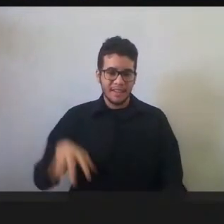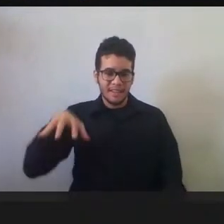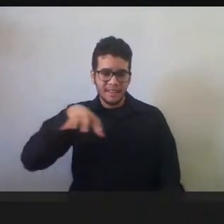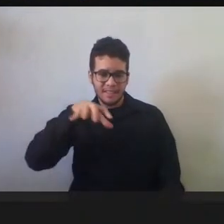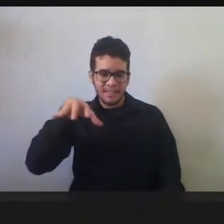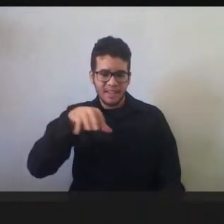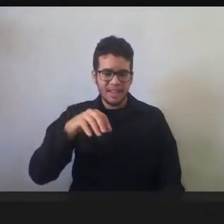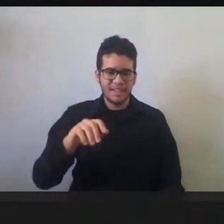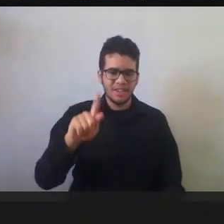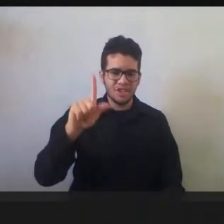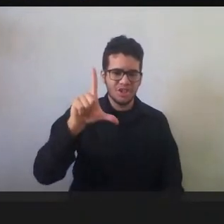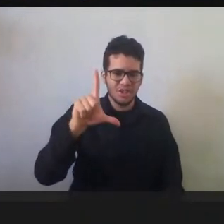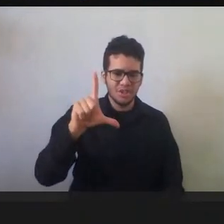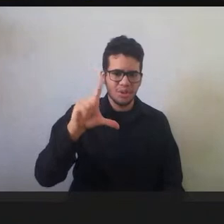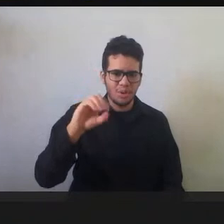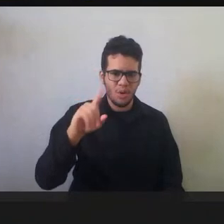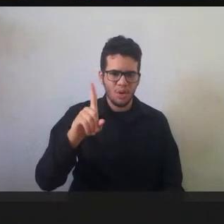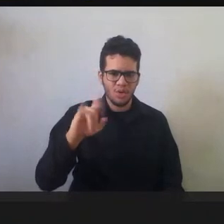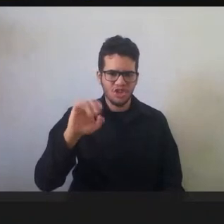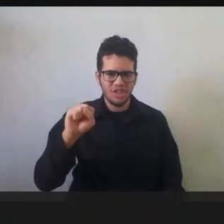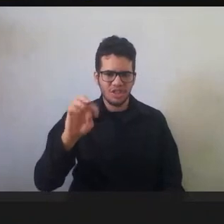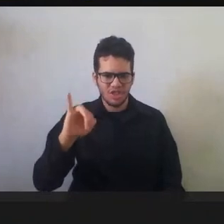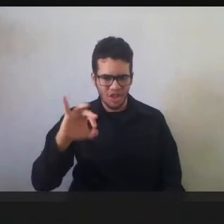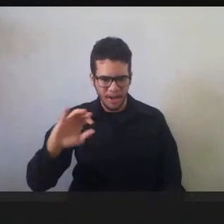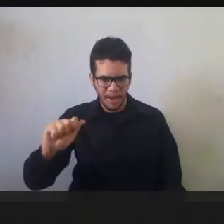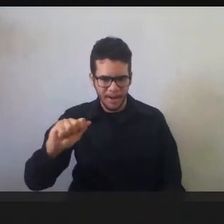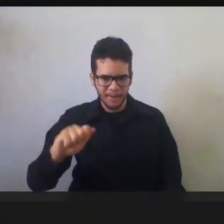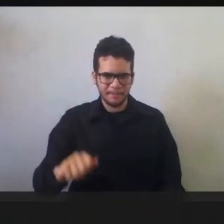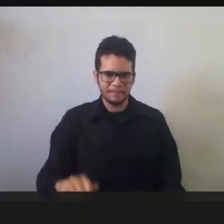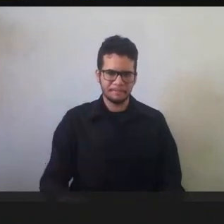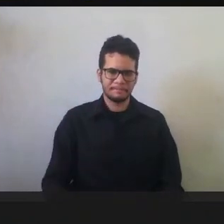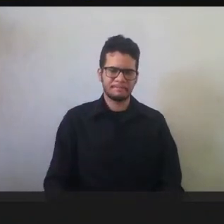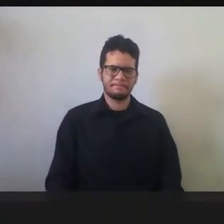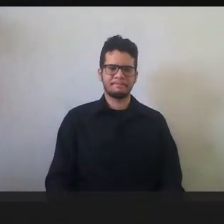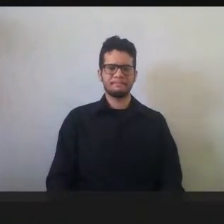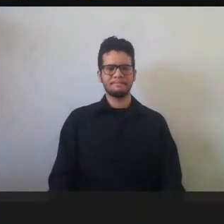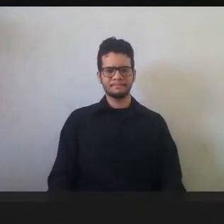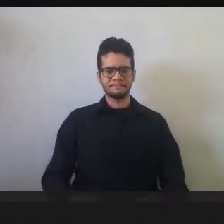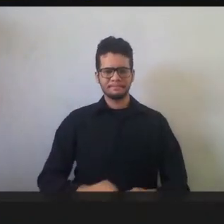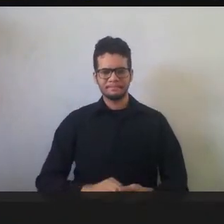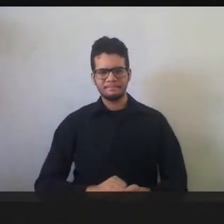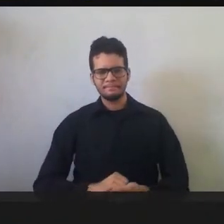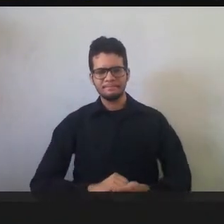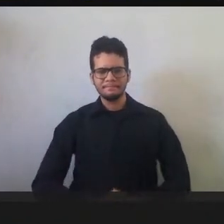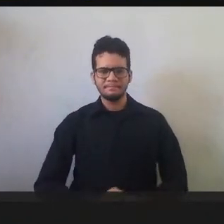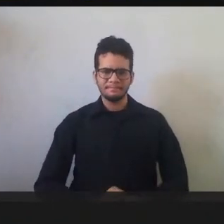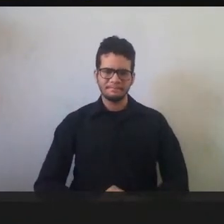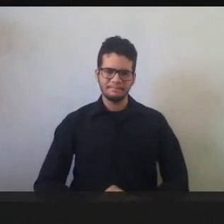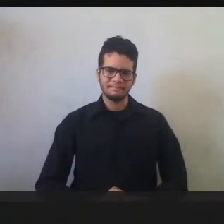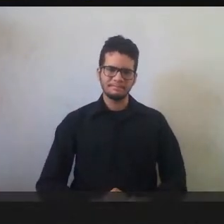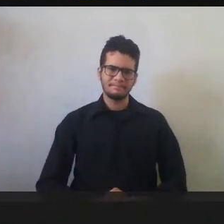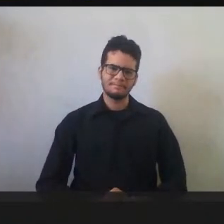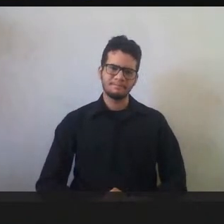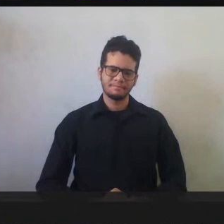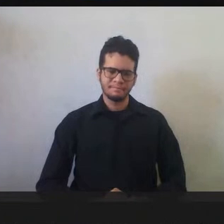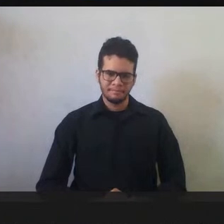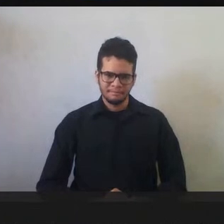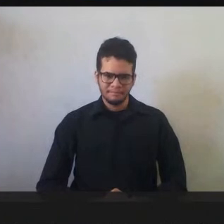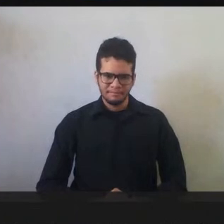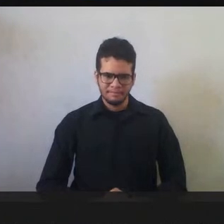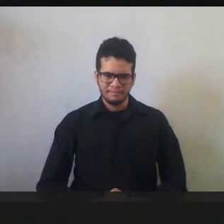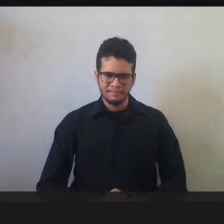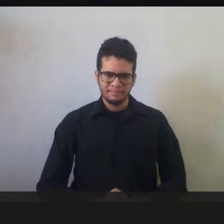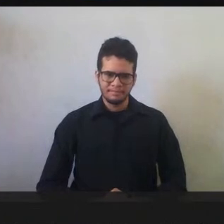minicurso ele parece iniciar com tanta paixão nos estudos que hoje consideramos como parte da linguística